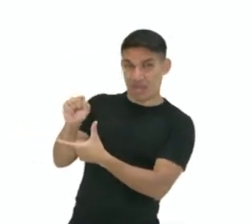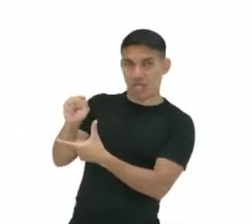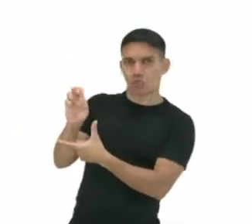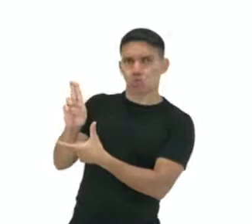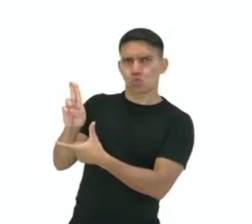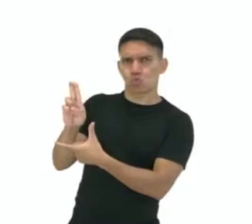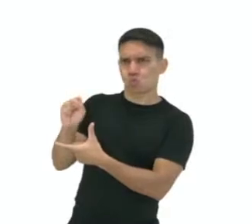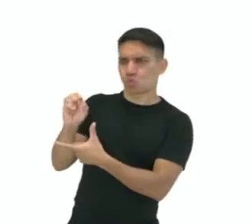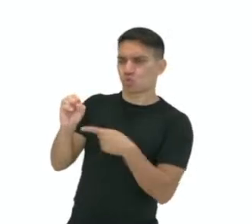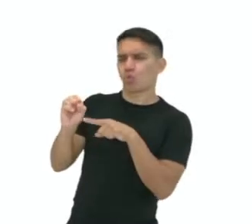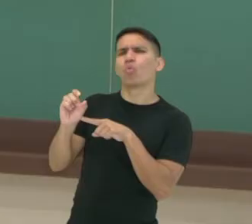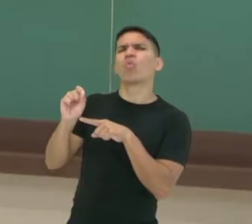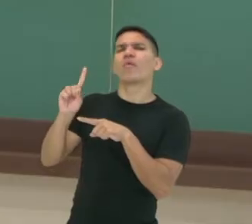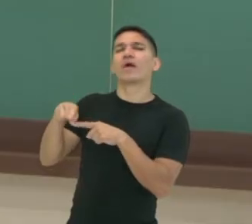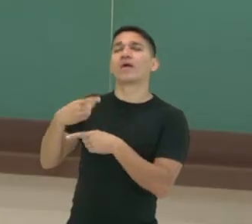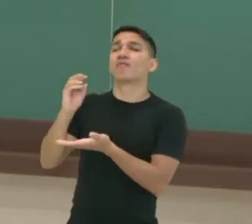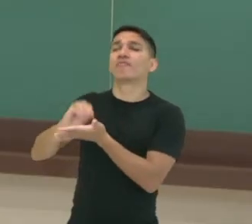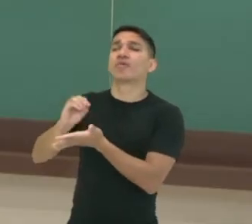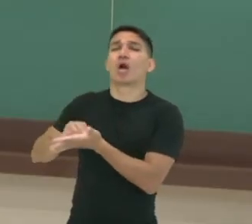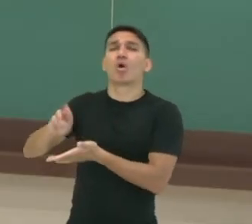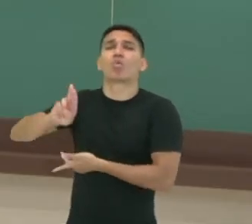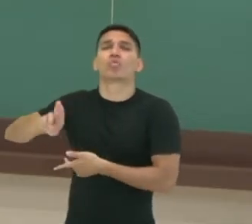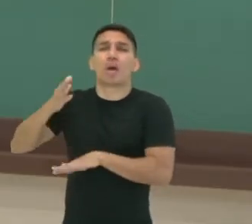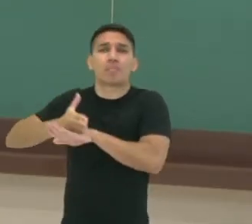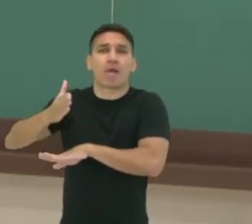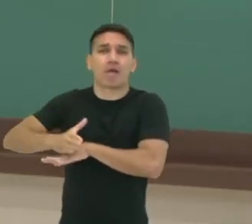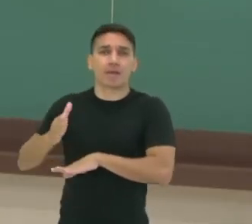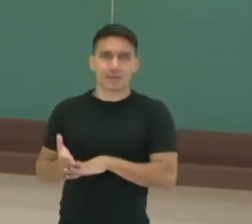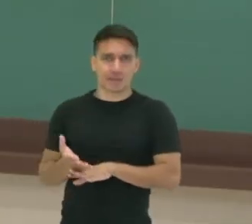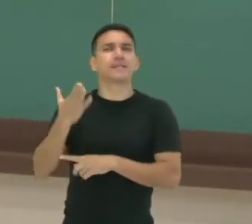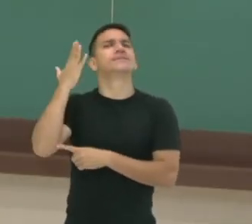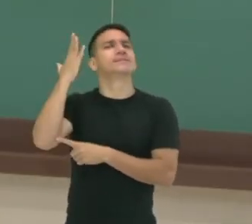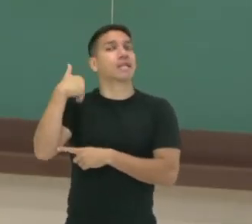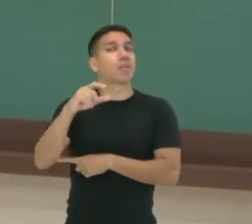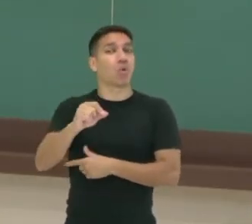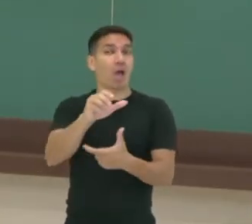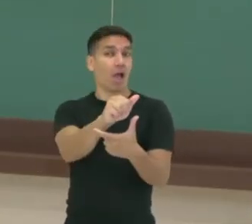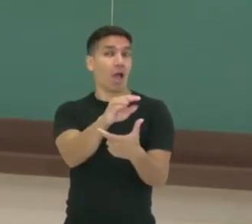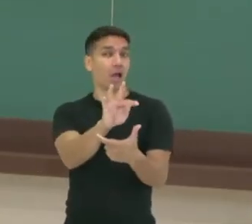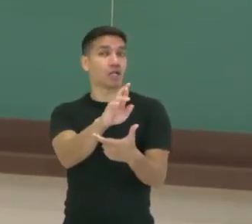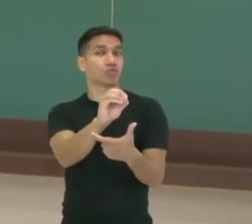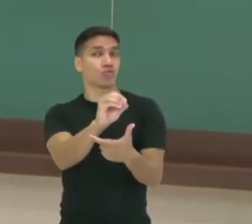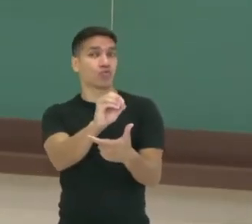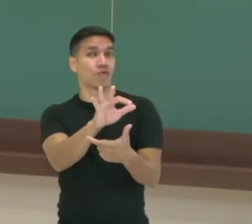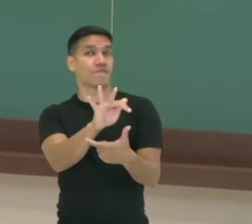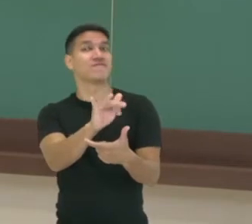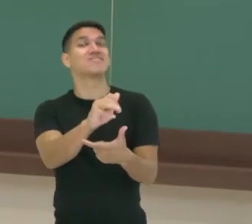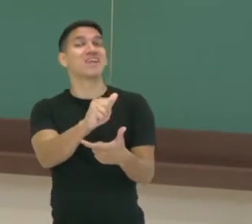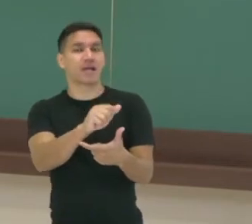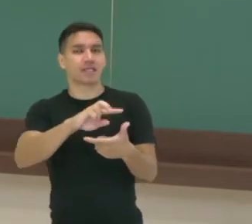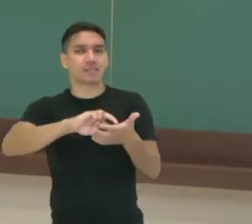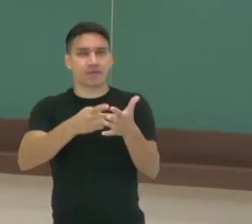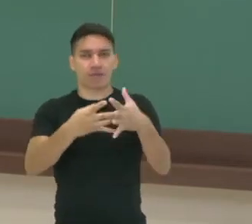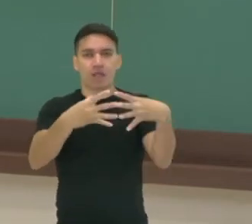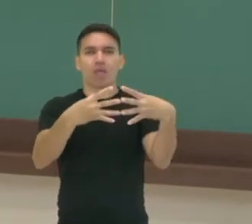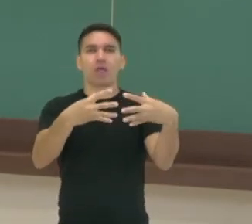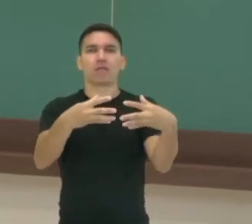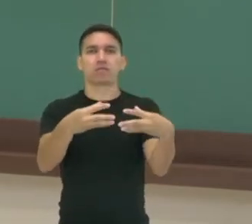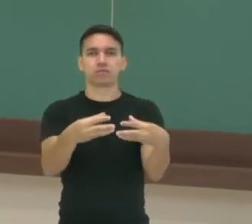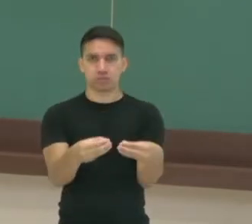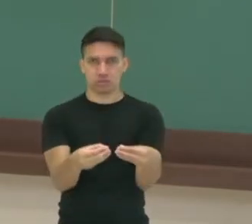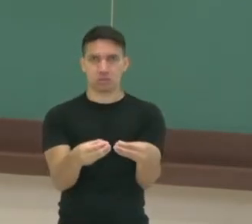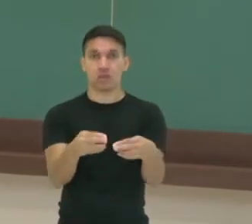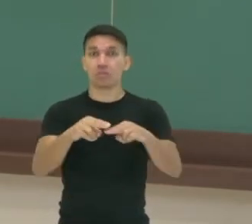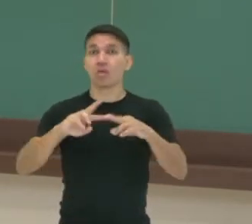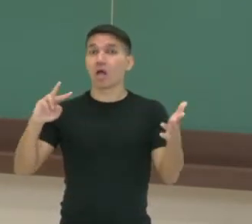Nós já sabemos que a atrofia é uma perda de volume da massa muscular. Ocorre como consequência